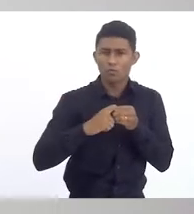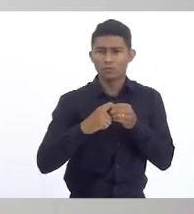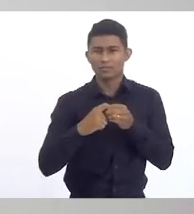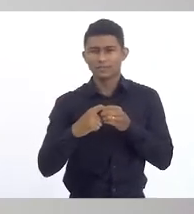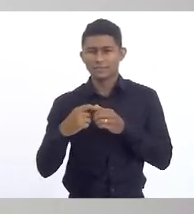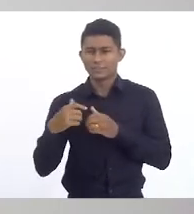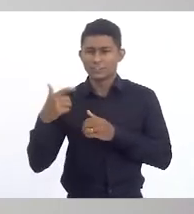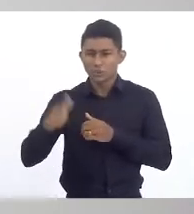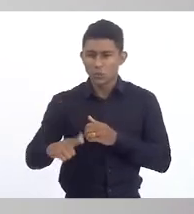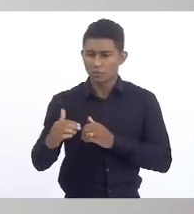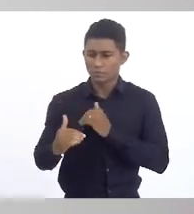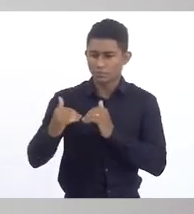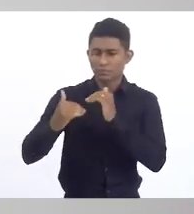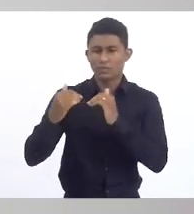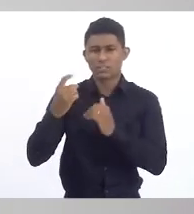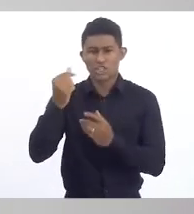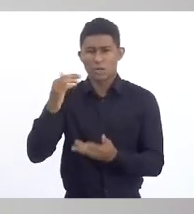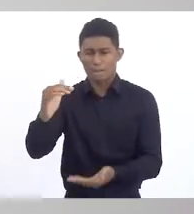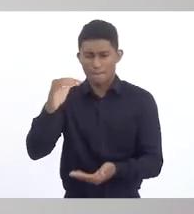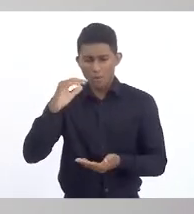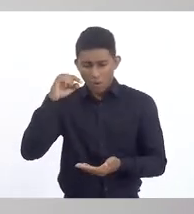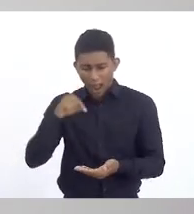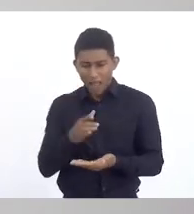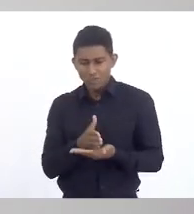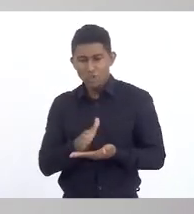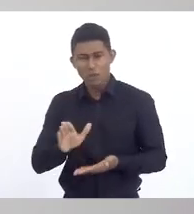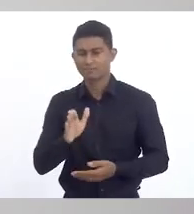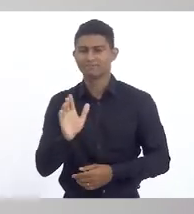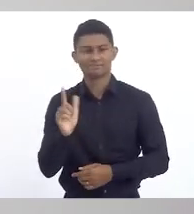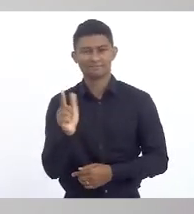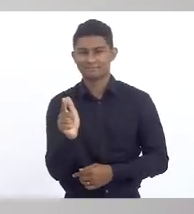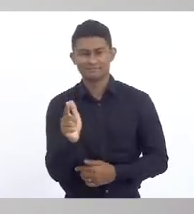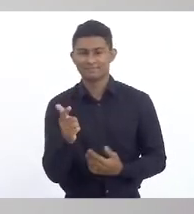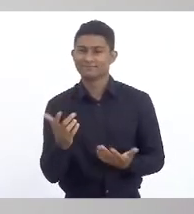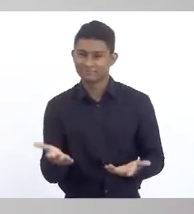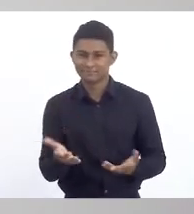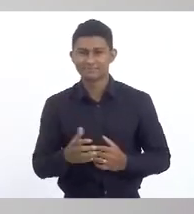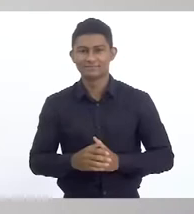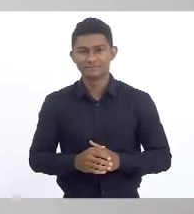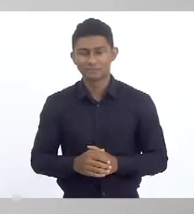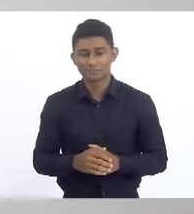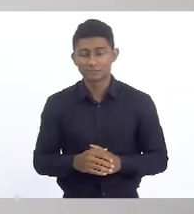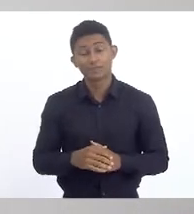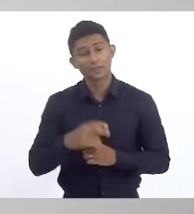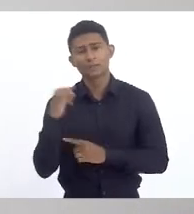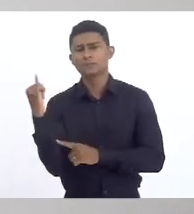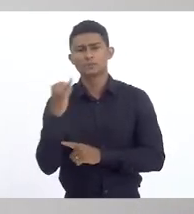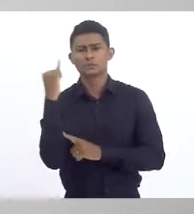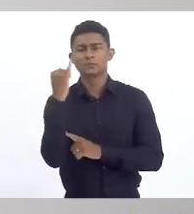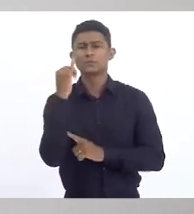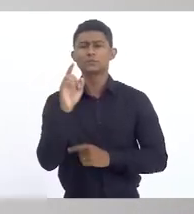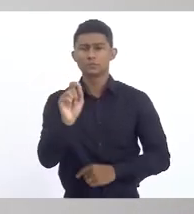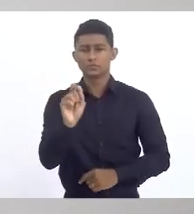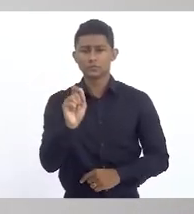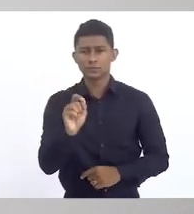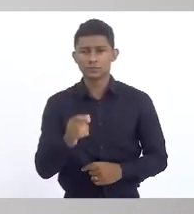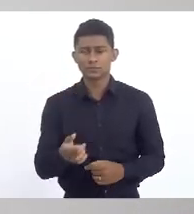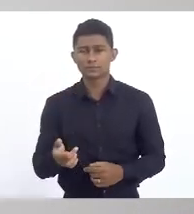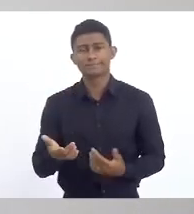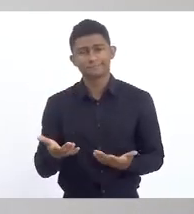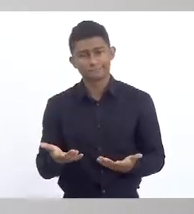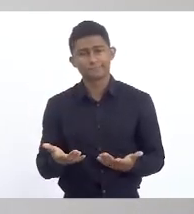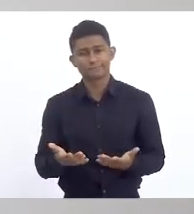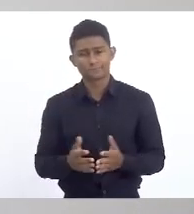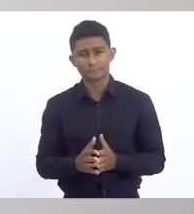evidentemente, ociosos. Então, daí, termino com isso, né, a importância, né, de estar